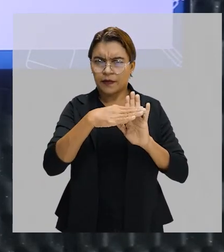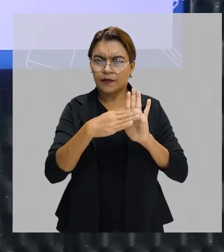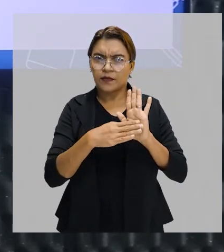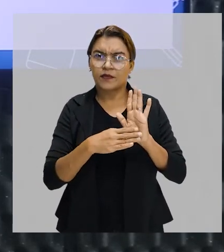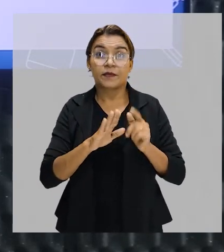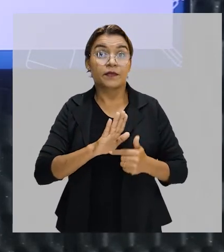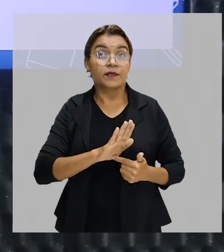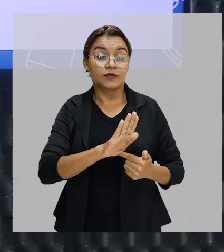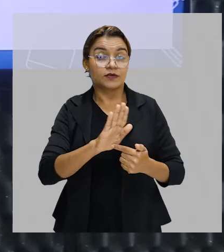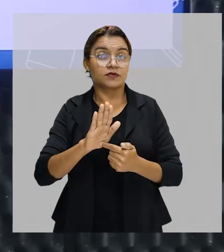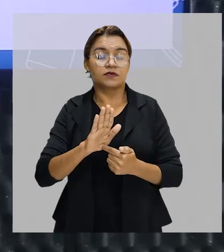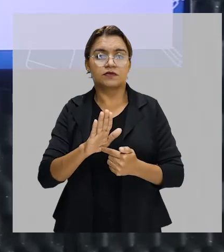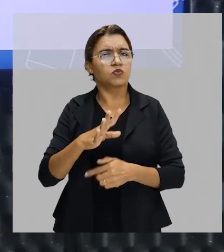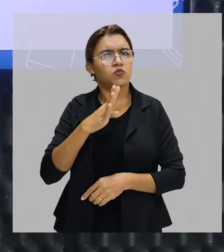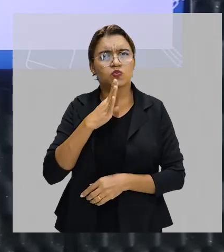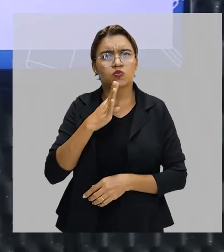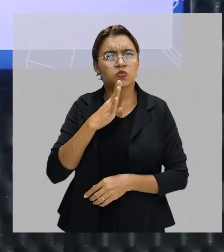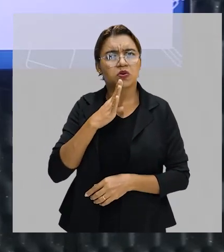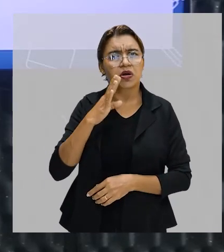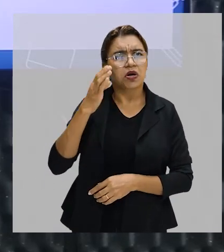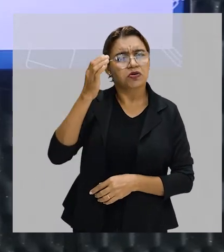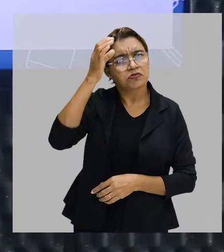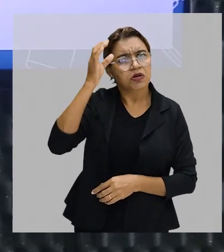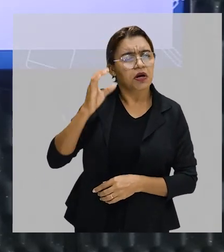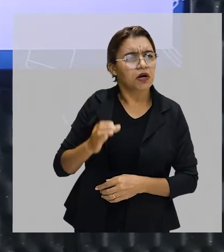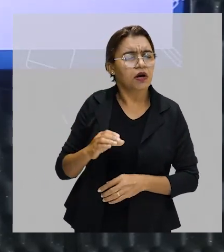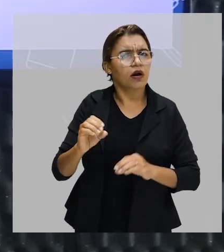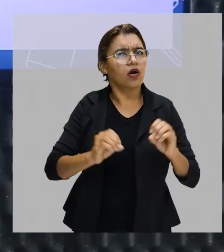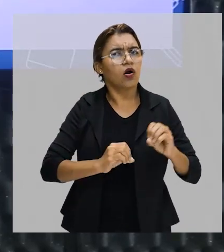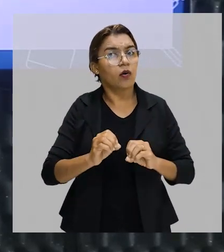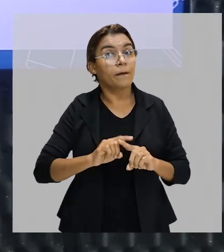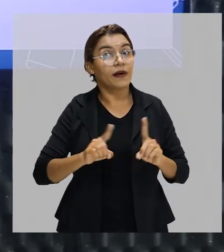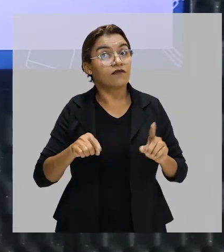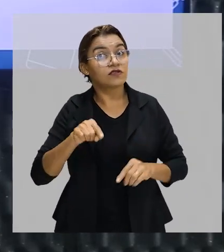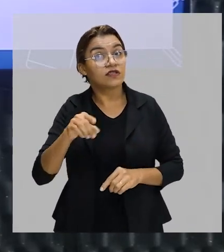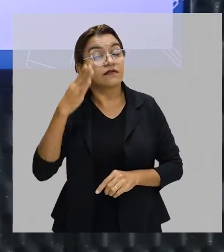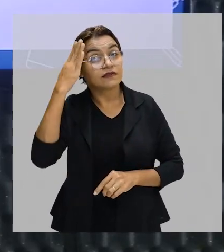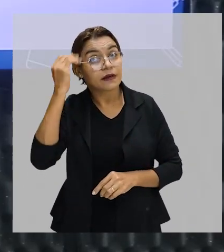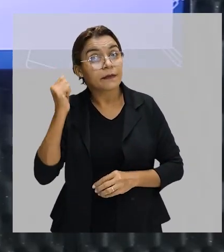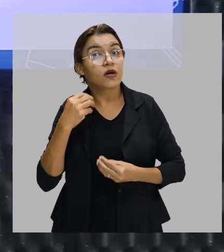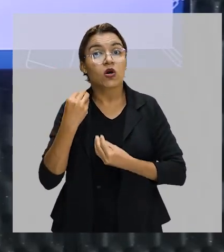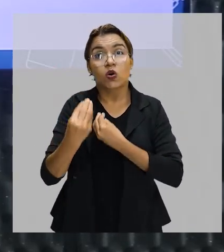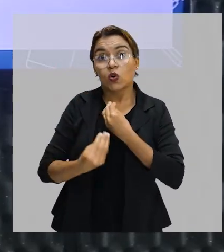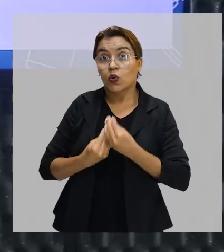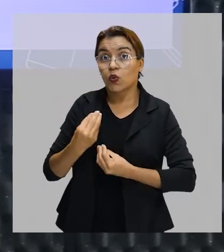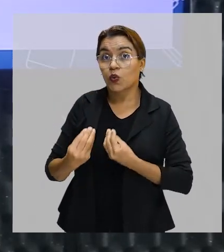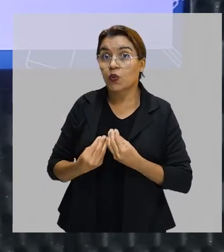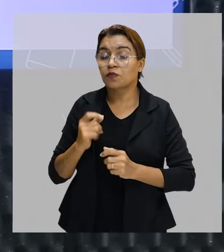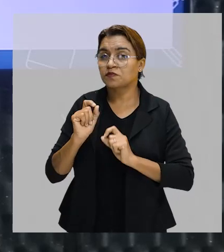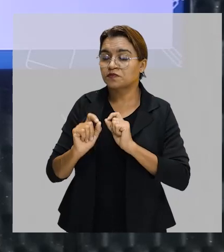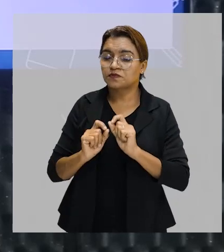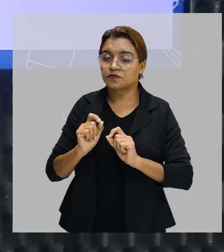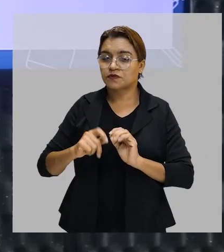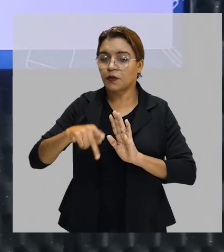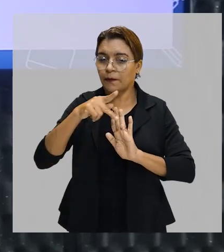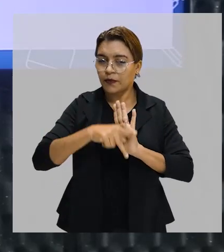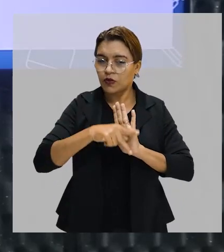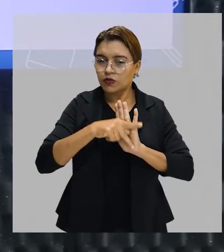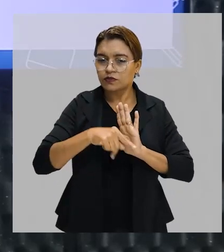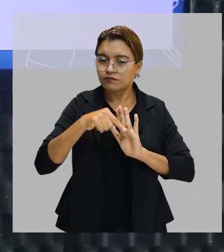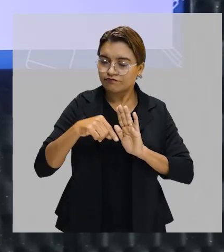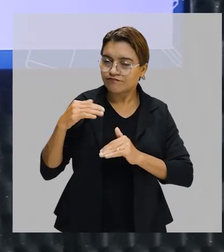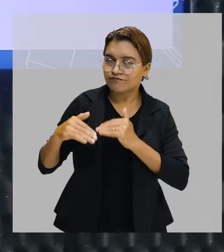apresentada aqui, eu não conheço, Cacau, a obra, mas você já vai saber como esses projetos